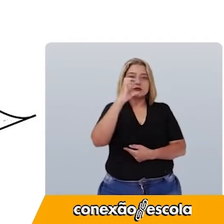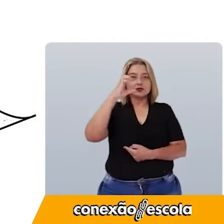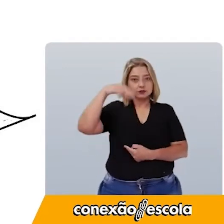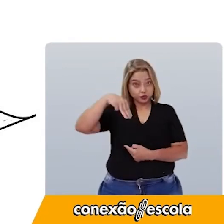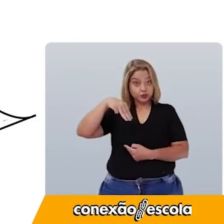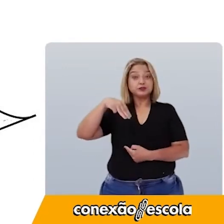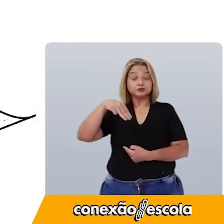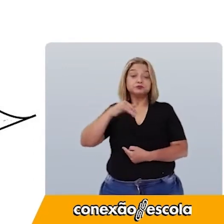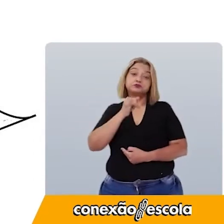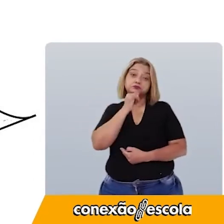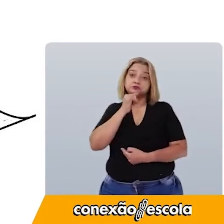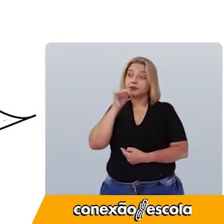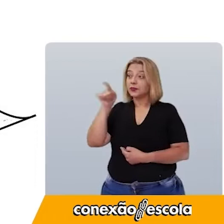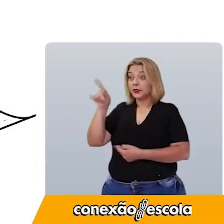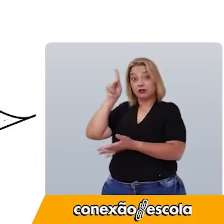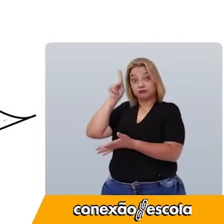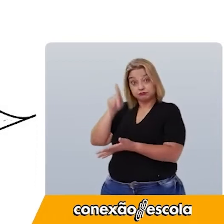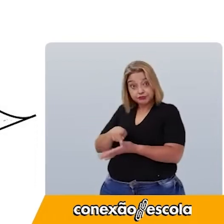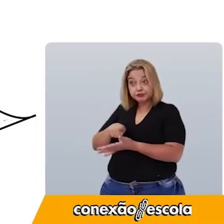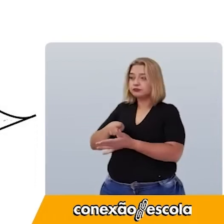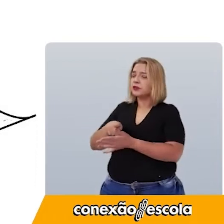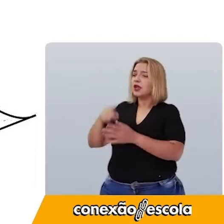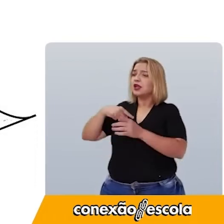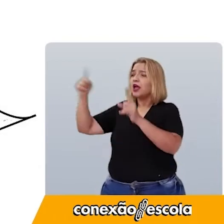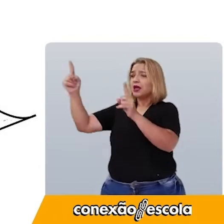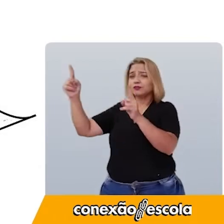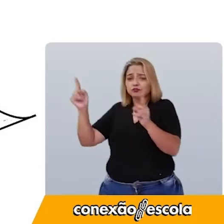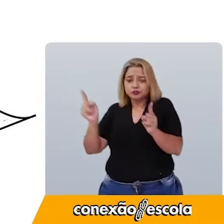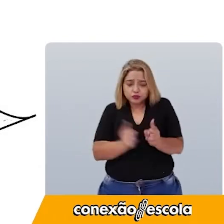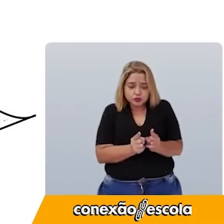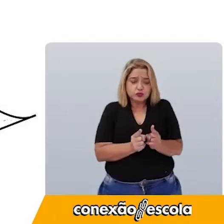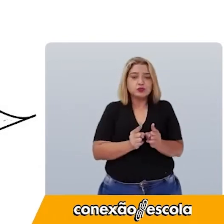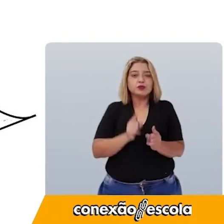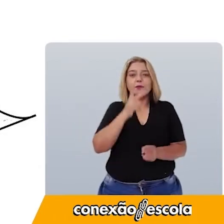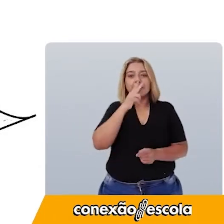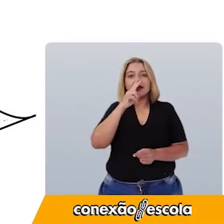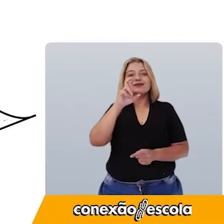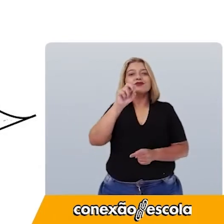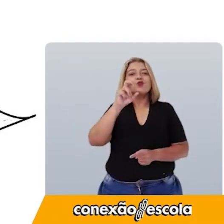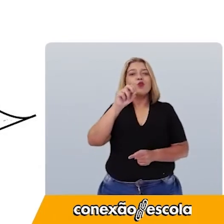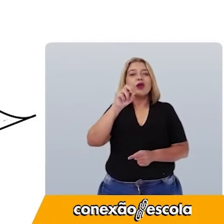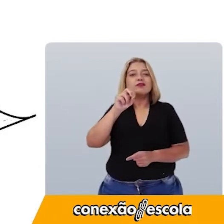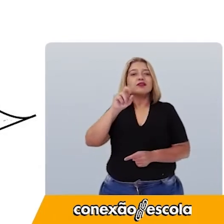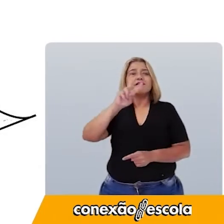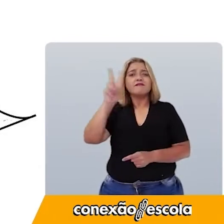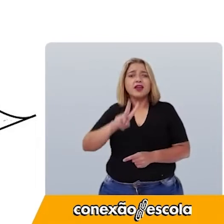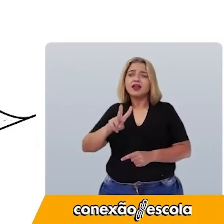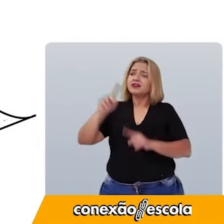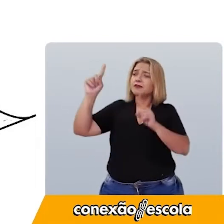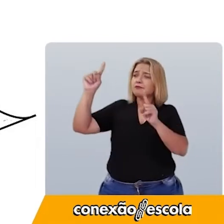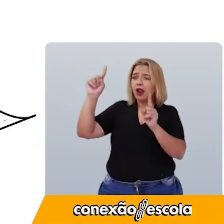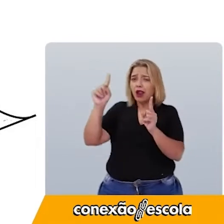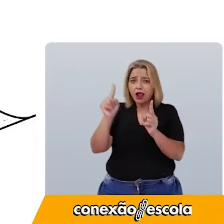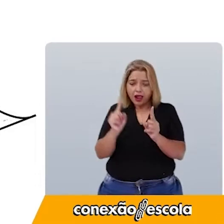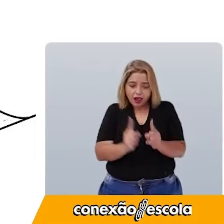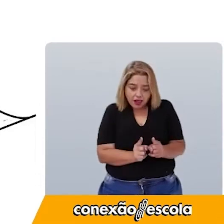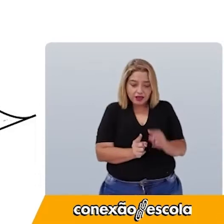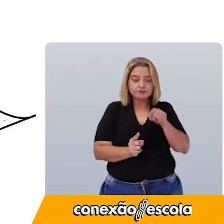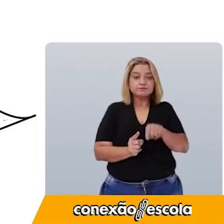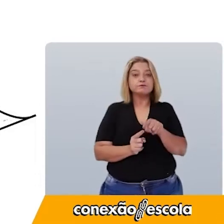seja, o tamanho real é reduzido 50 vezes. A escala de